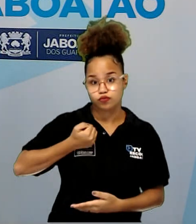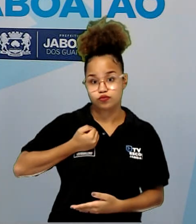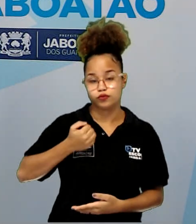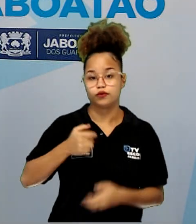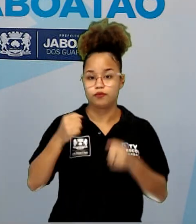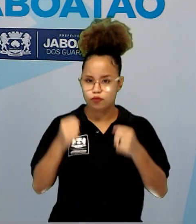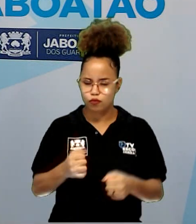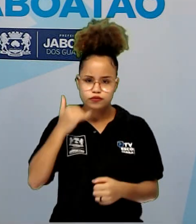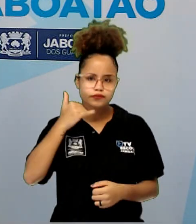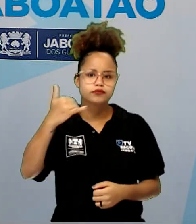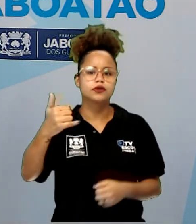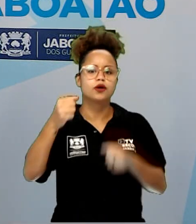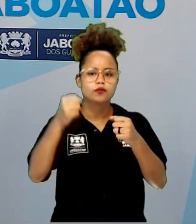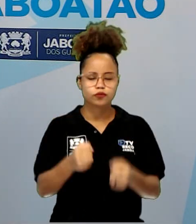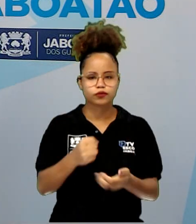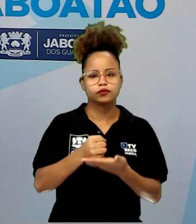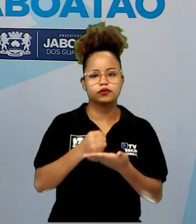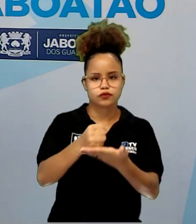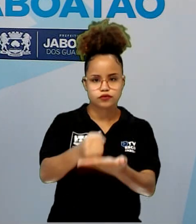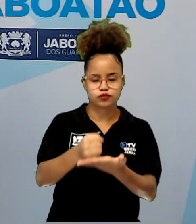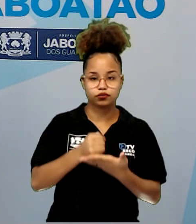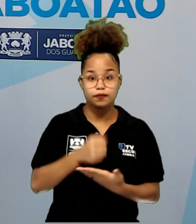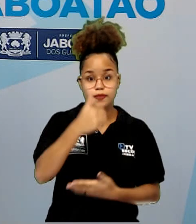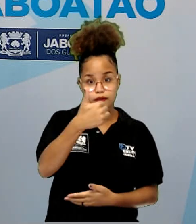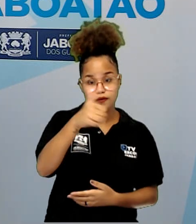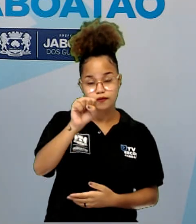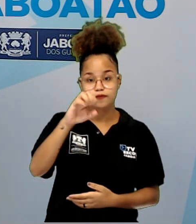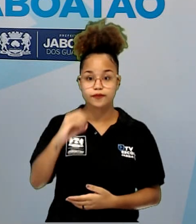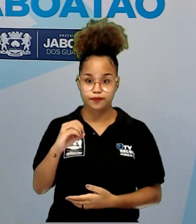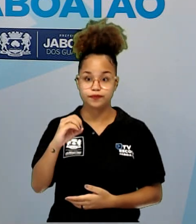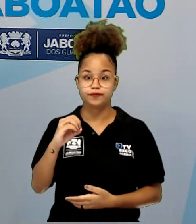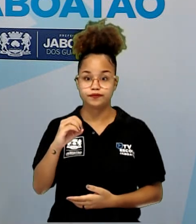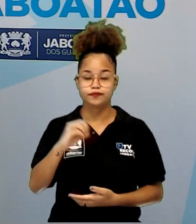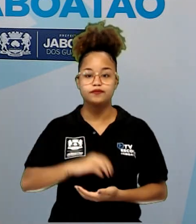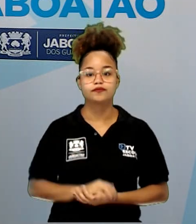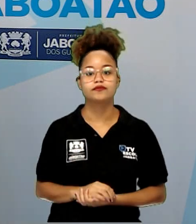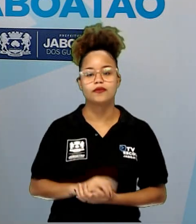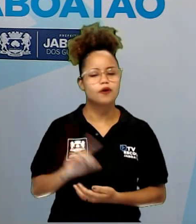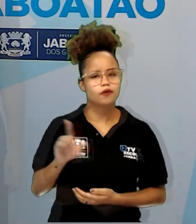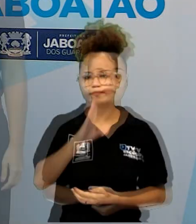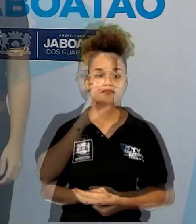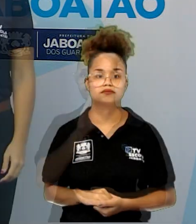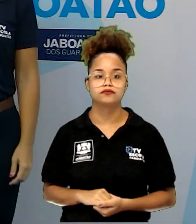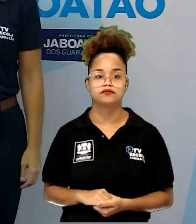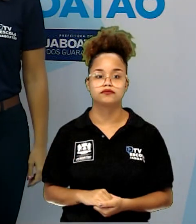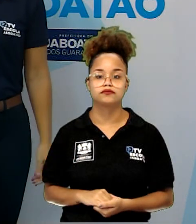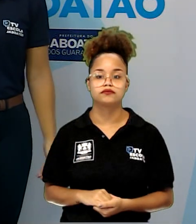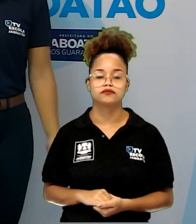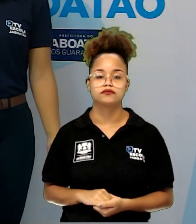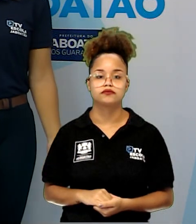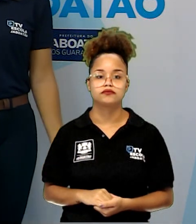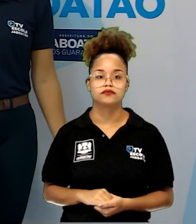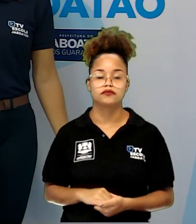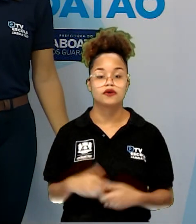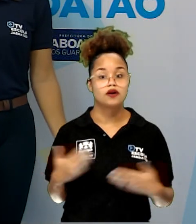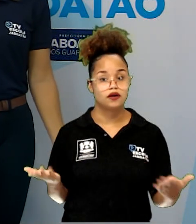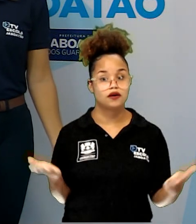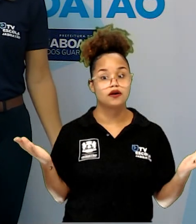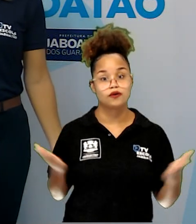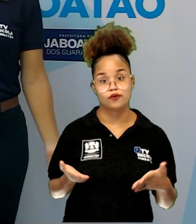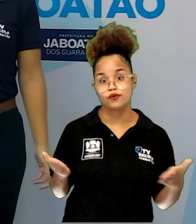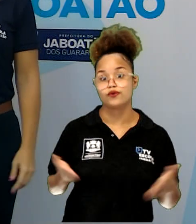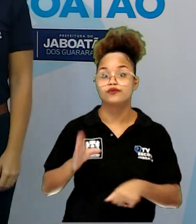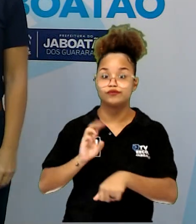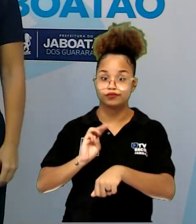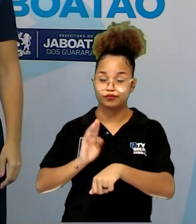possa ligar e pedir ajuda é o 180. Não se cale. Chegamos à hora